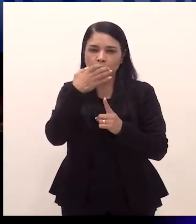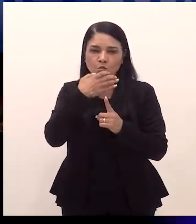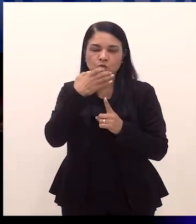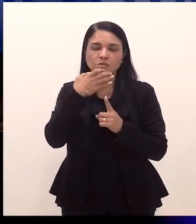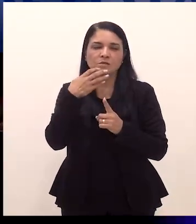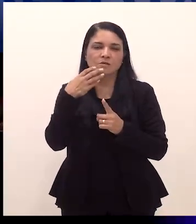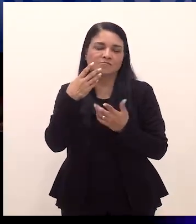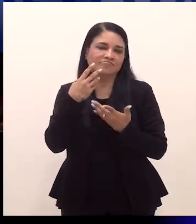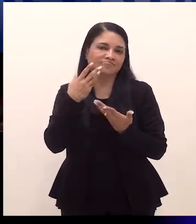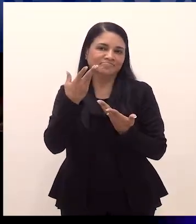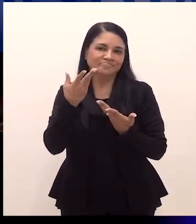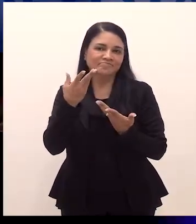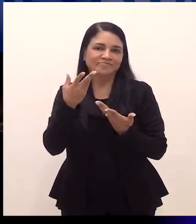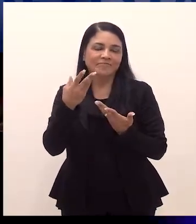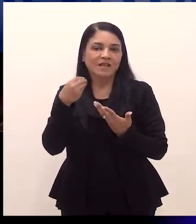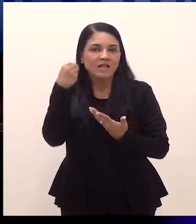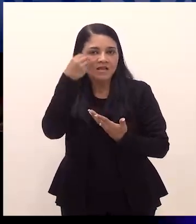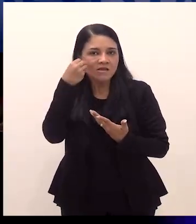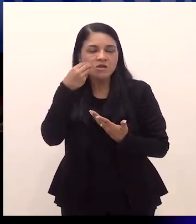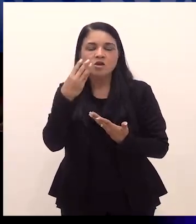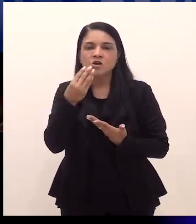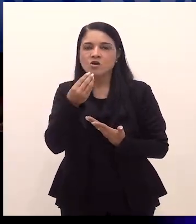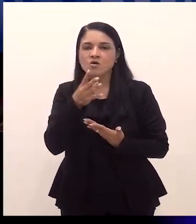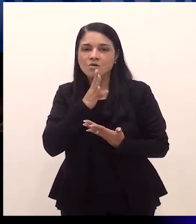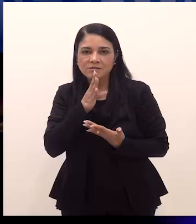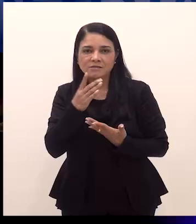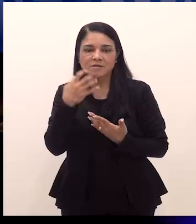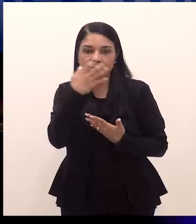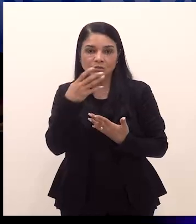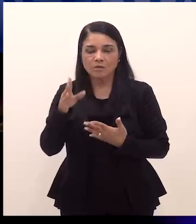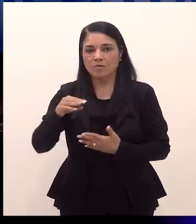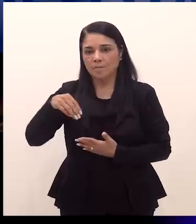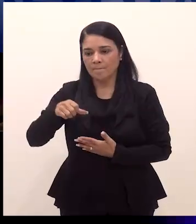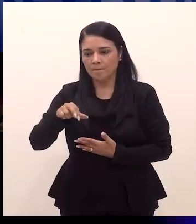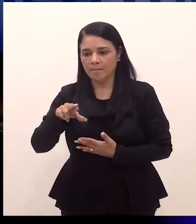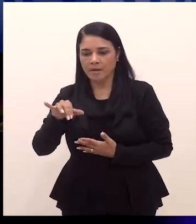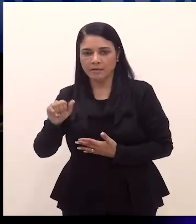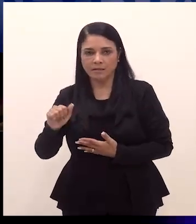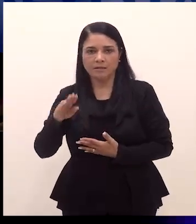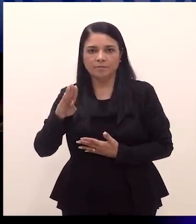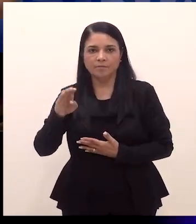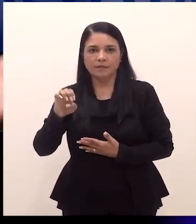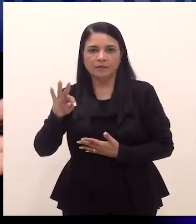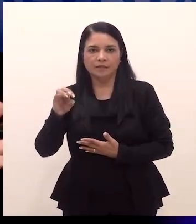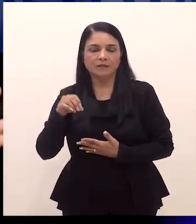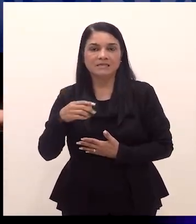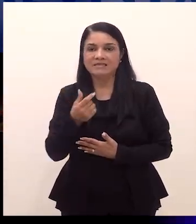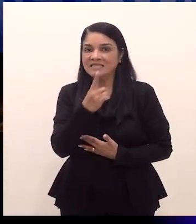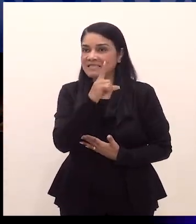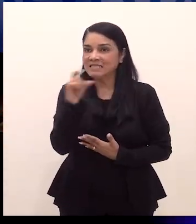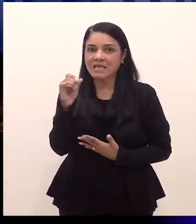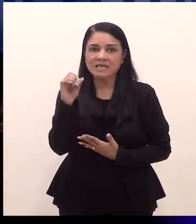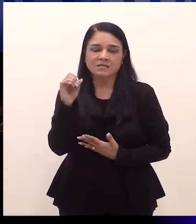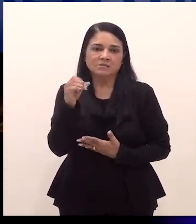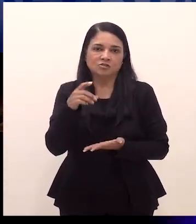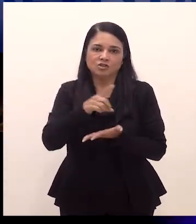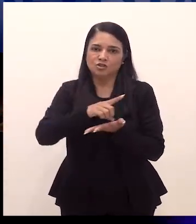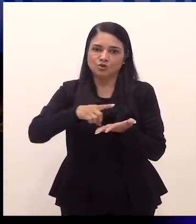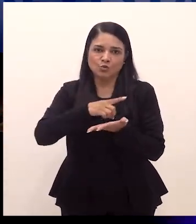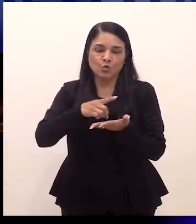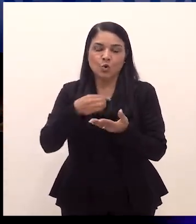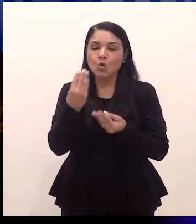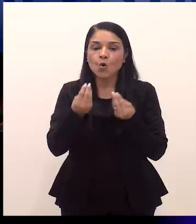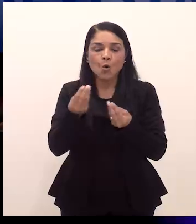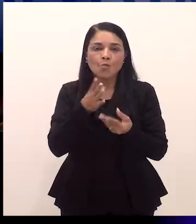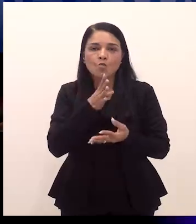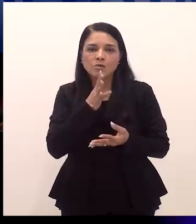conhecer muito o repertório desses... Né? Porque se você vai pegar a Maria Bethânia, ela tem, sei lá, 100 discos na carreira dela. Como que eu faço